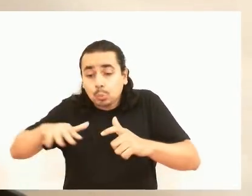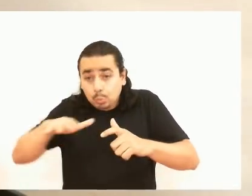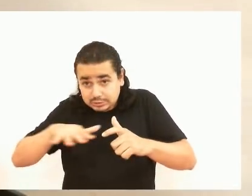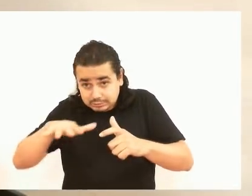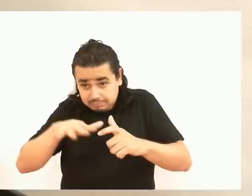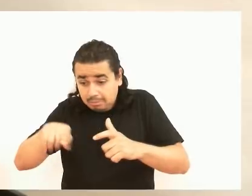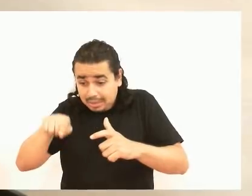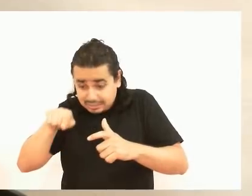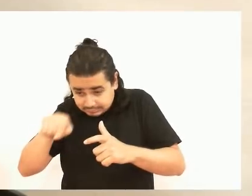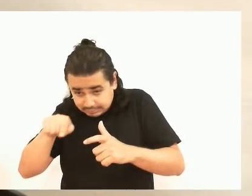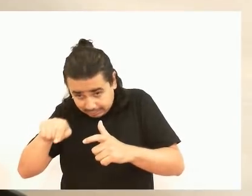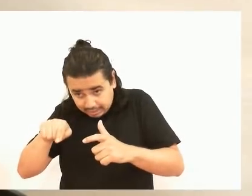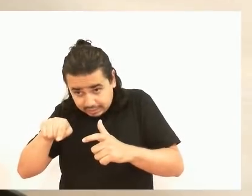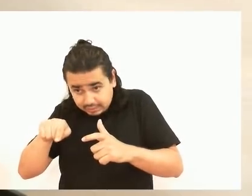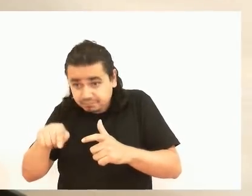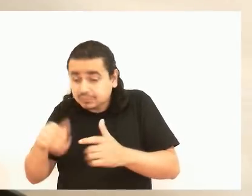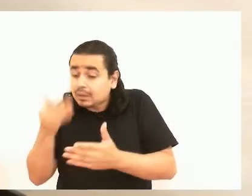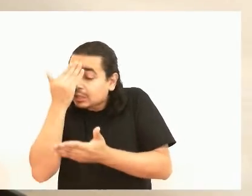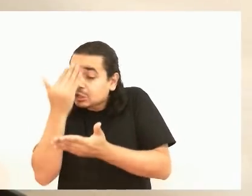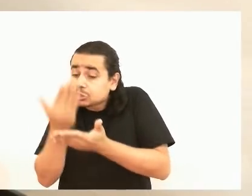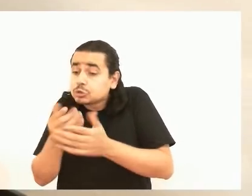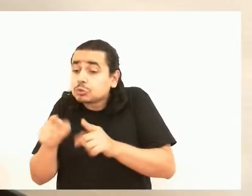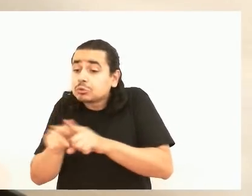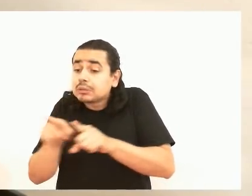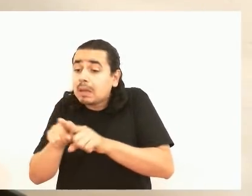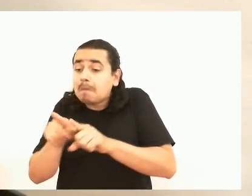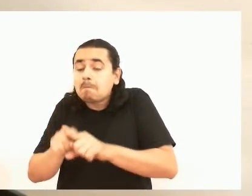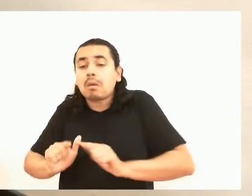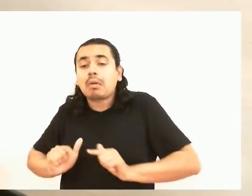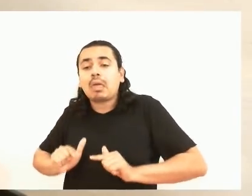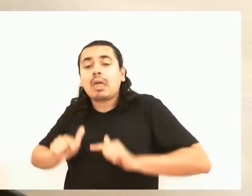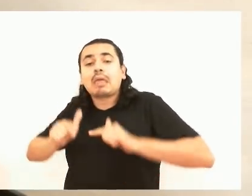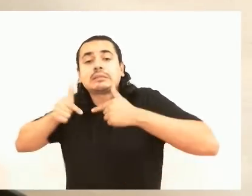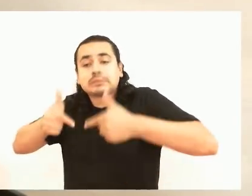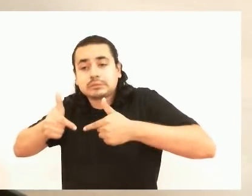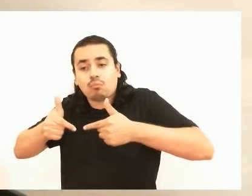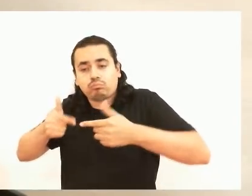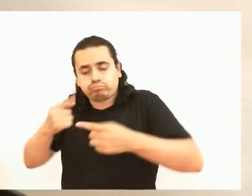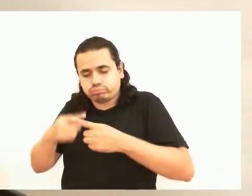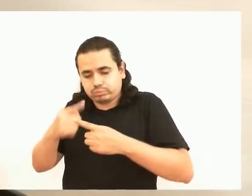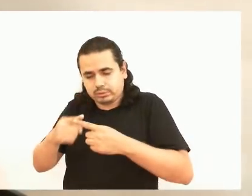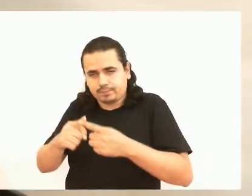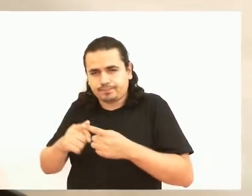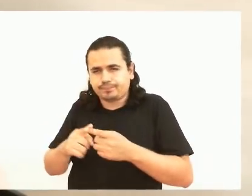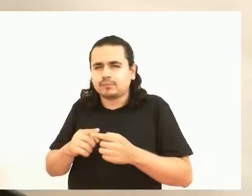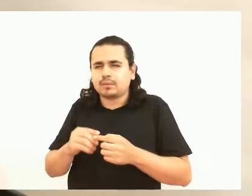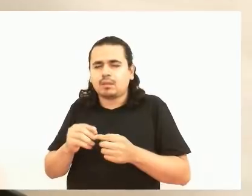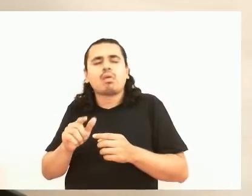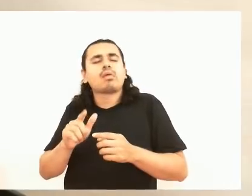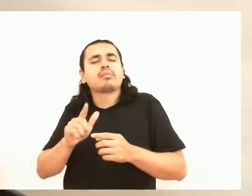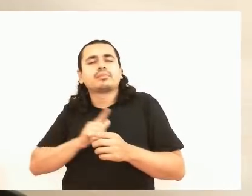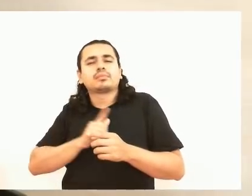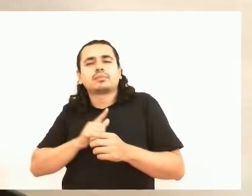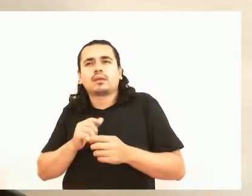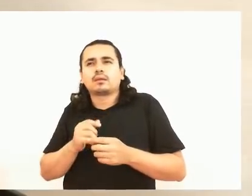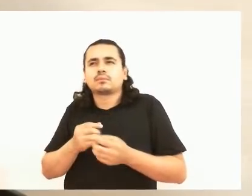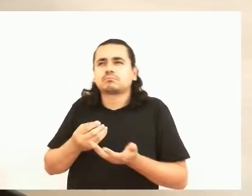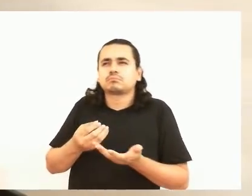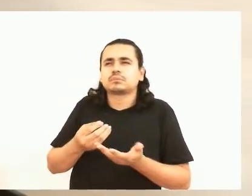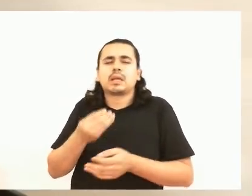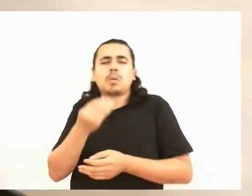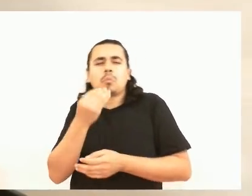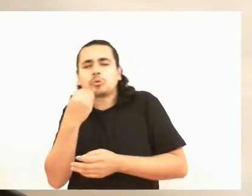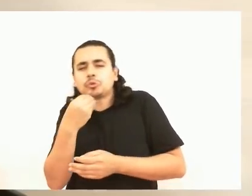e acredito muito nas próprias ações né porque eu vejo que quando tem oportunidade da